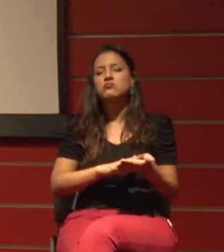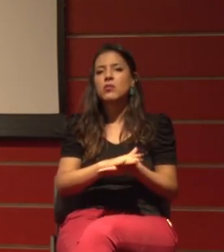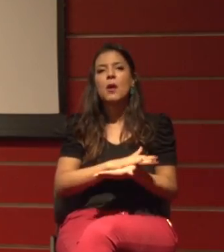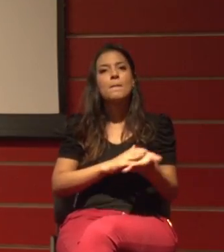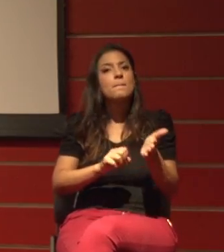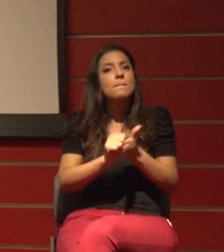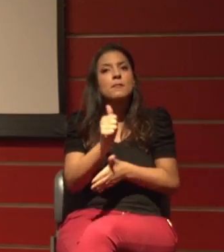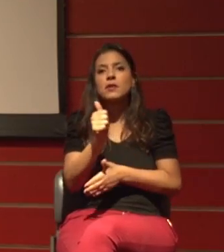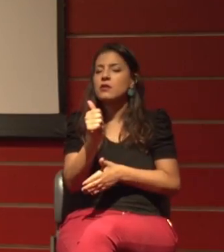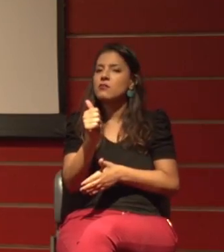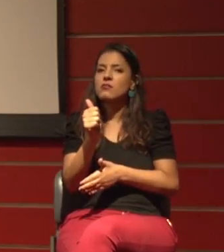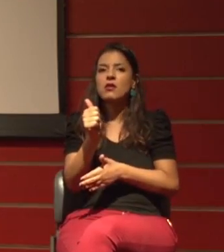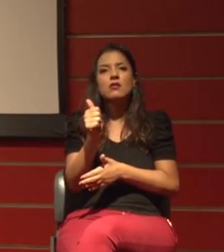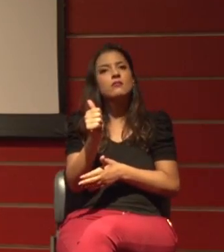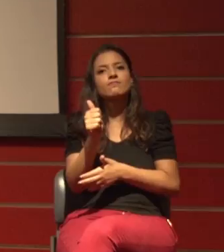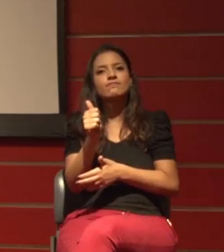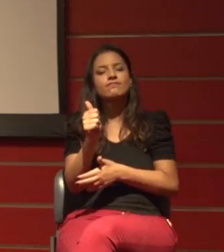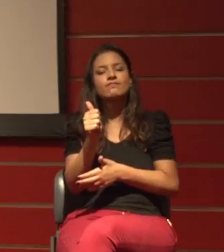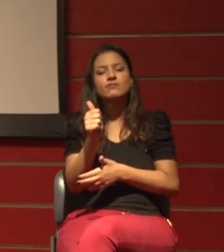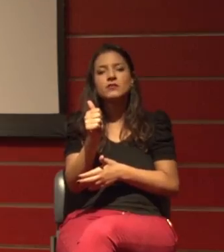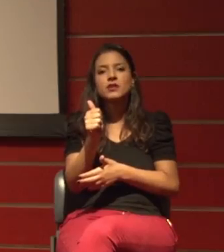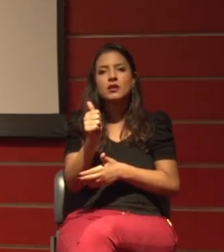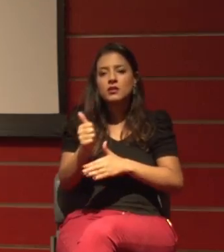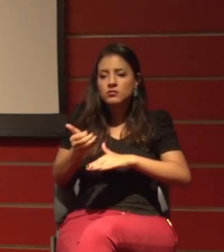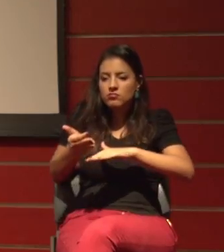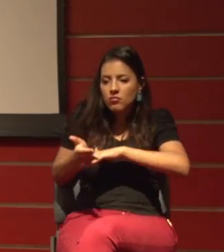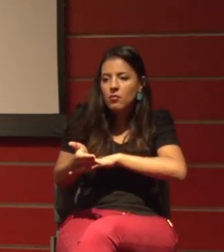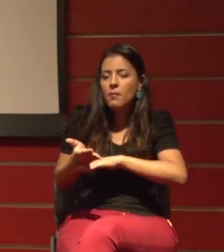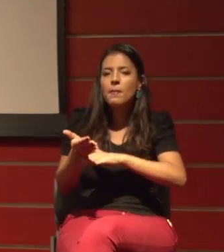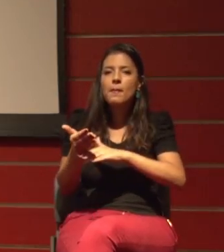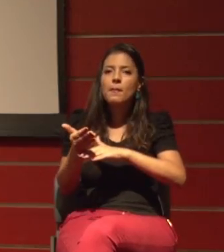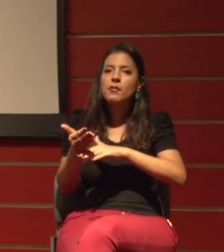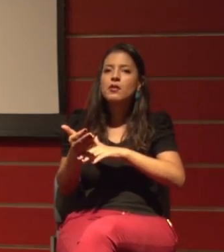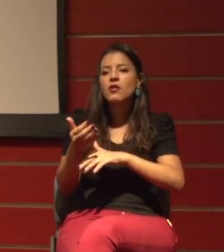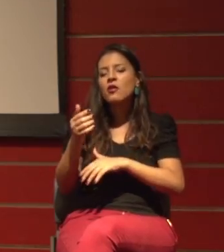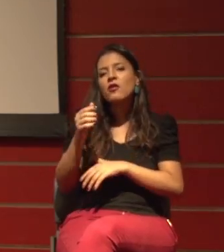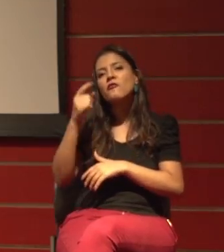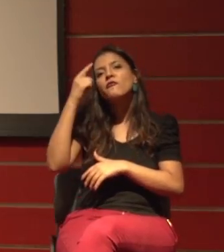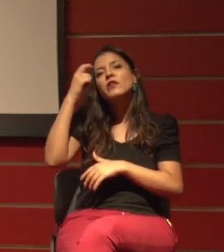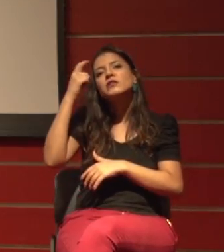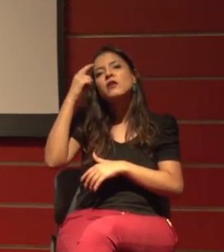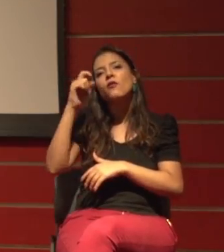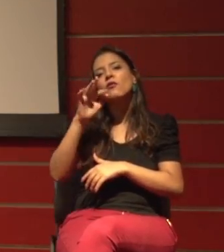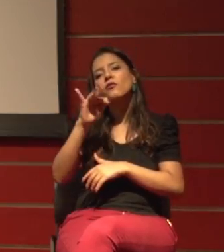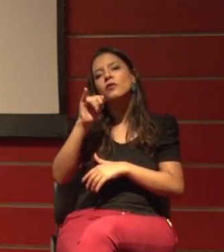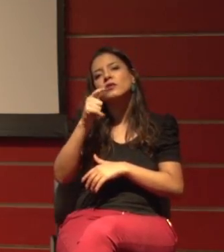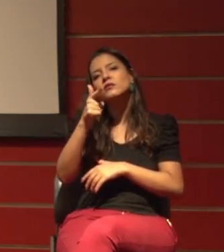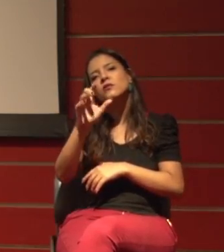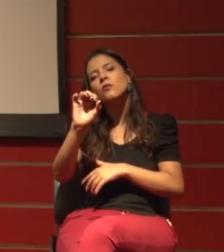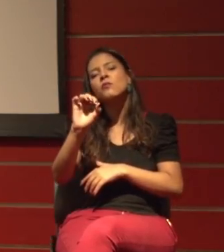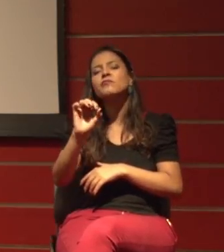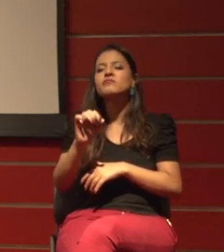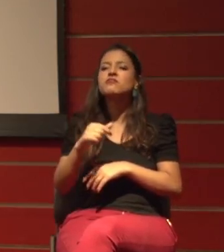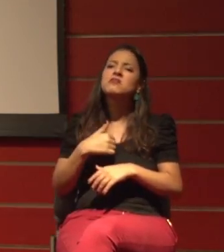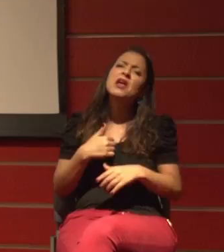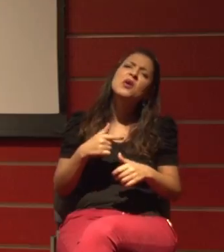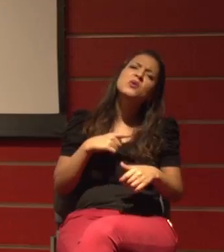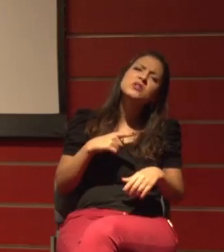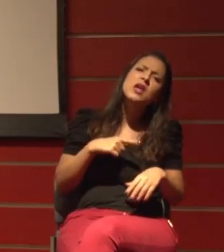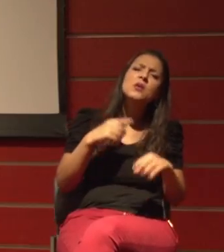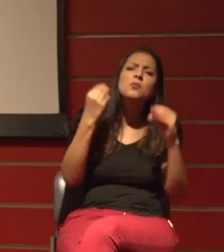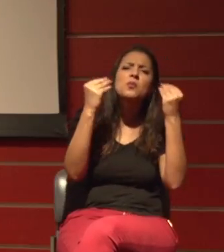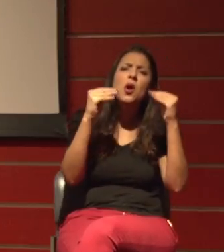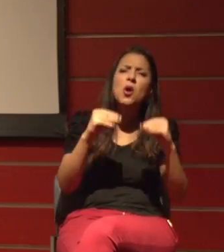eh incursão na na ficção n tinha escrito algumas coisinhas eu tinha um blog E aí eu comecei a colocar uns